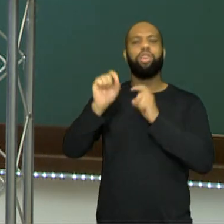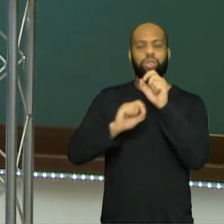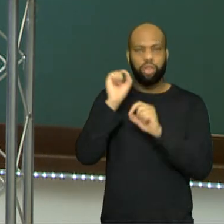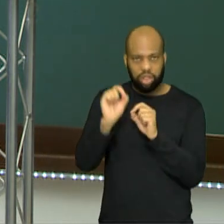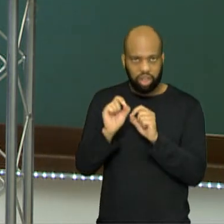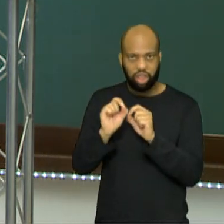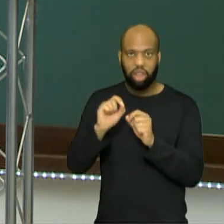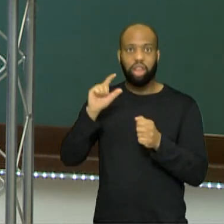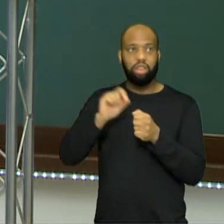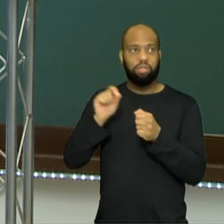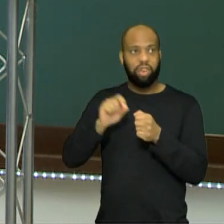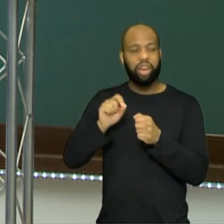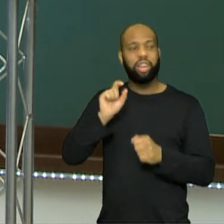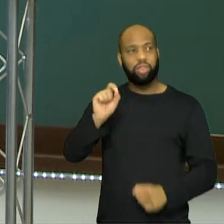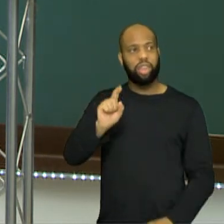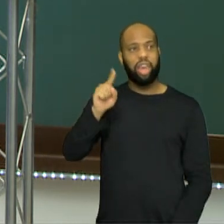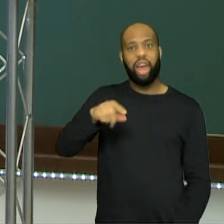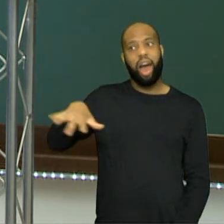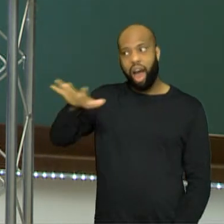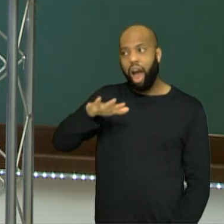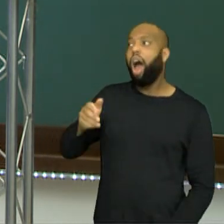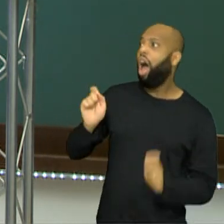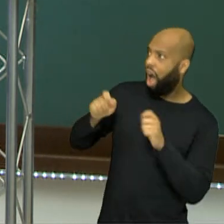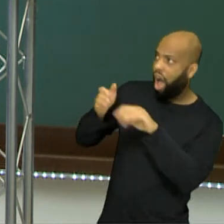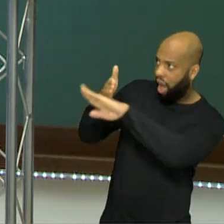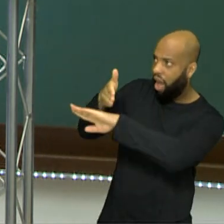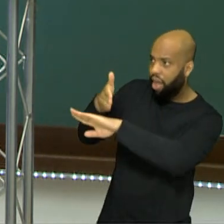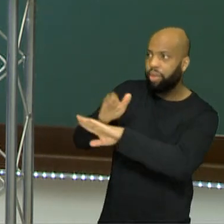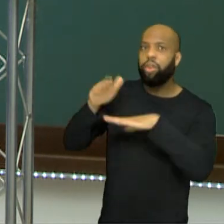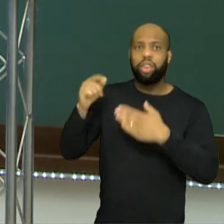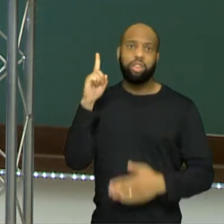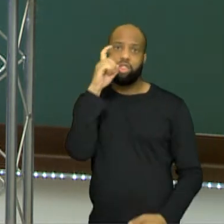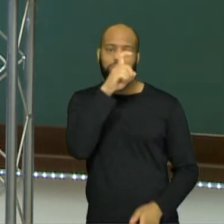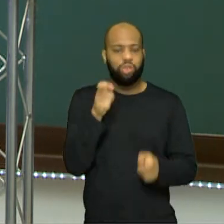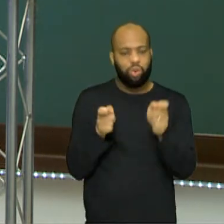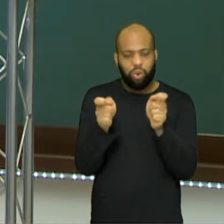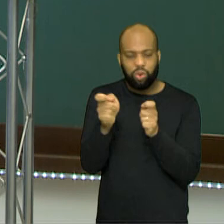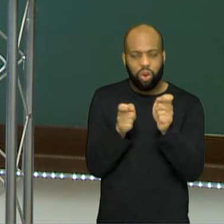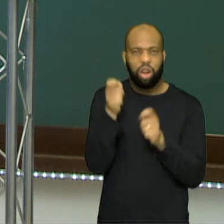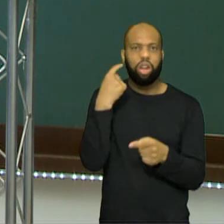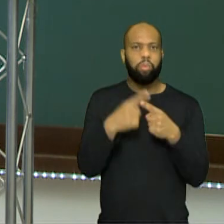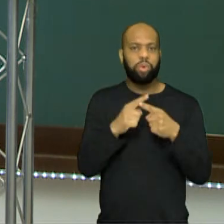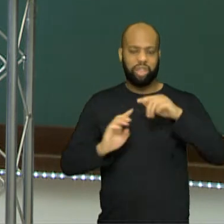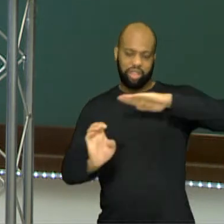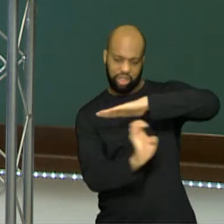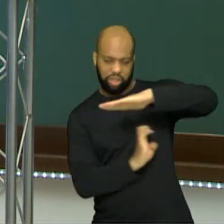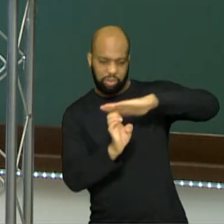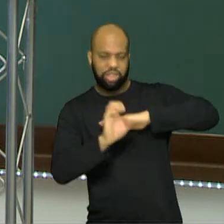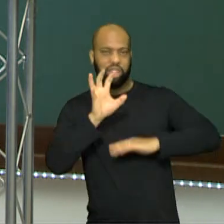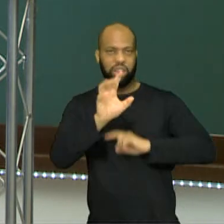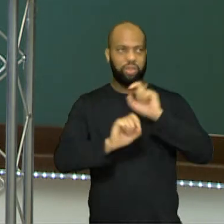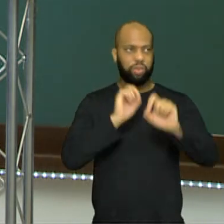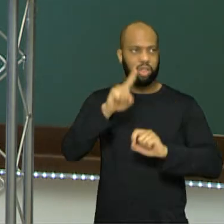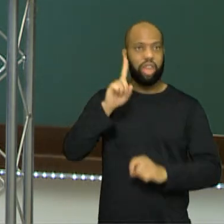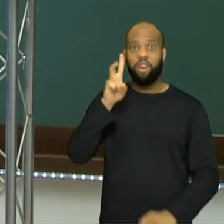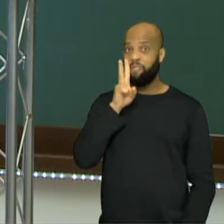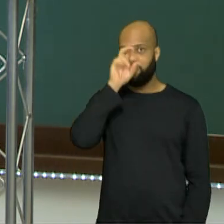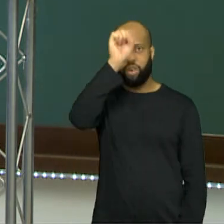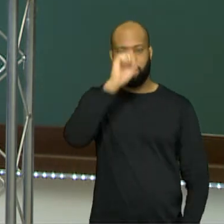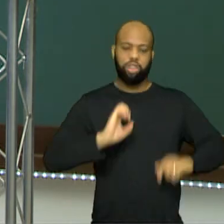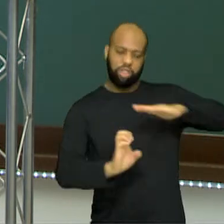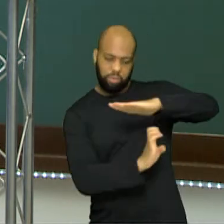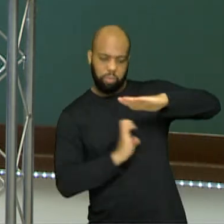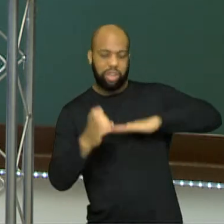aqui uma farta área. E é difícil você controlar, visto que essas empresas são empresas muito fortes,